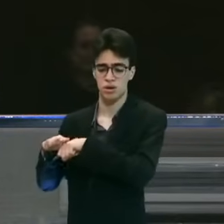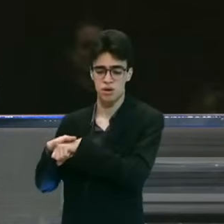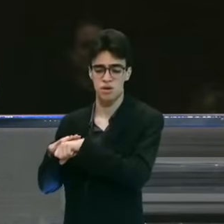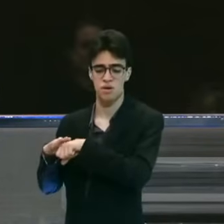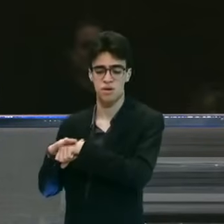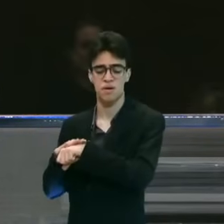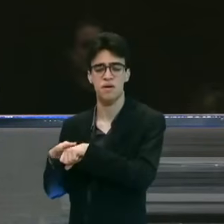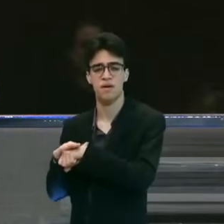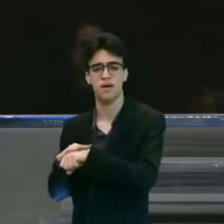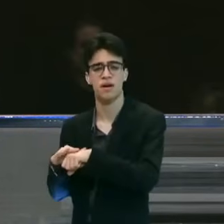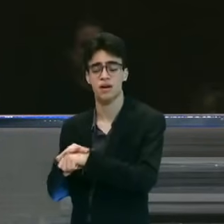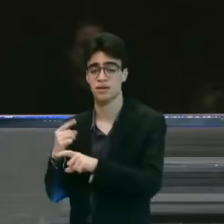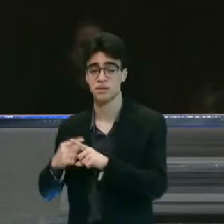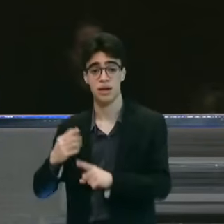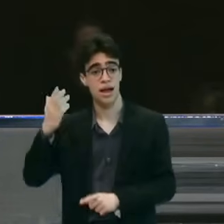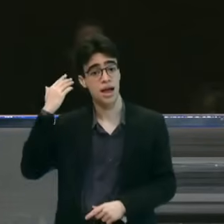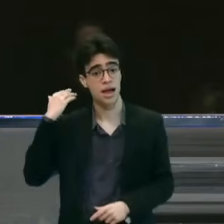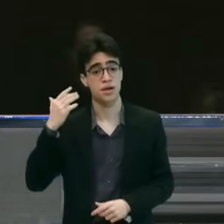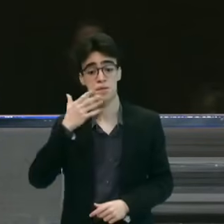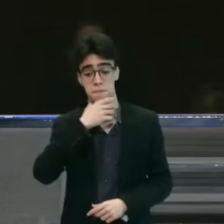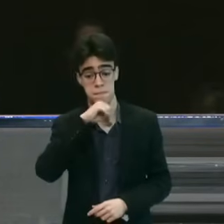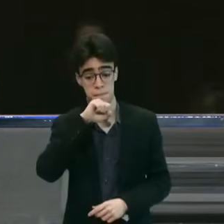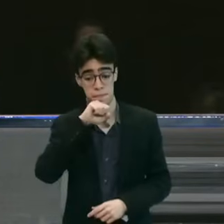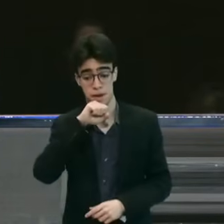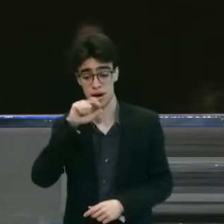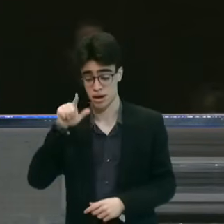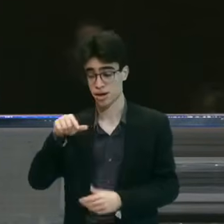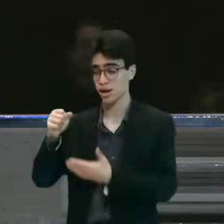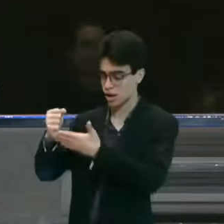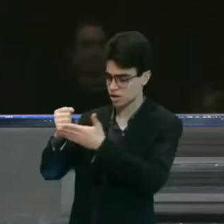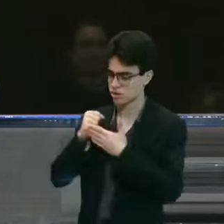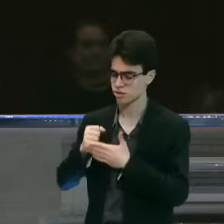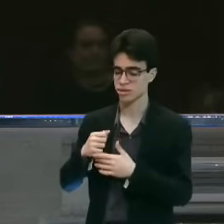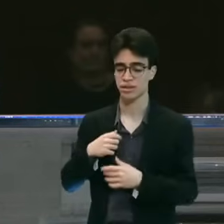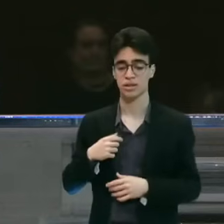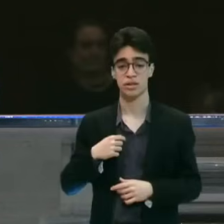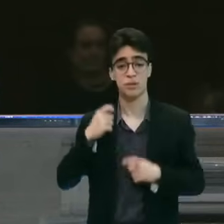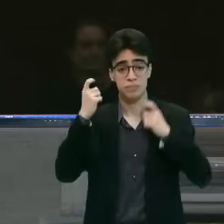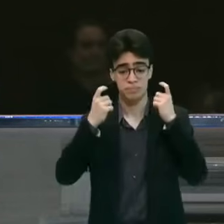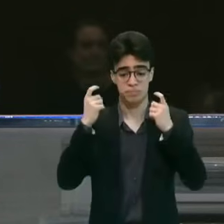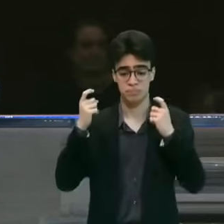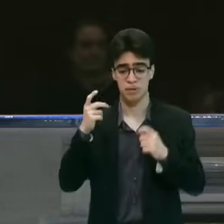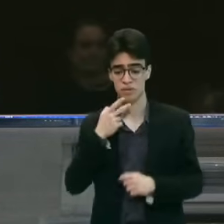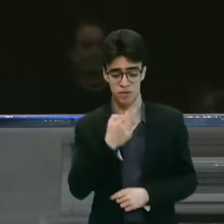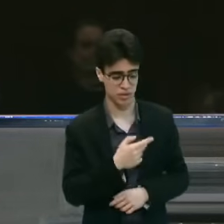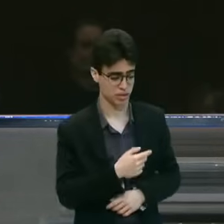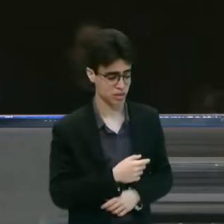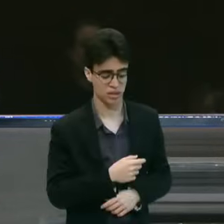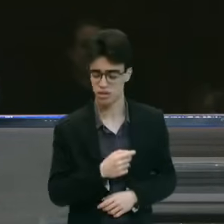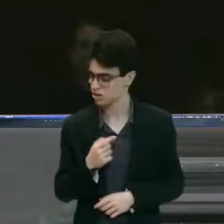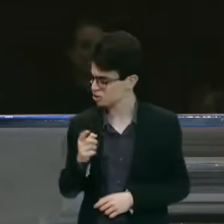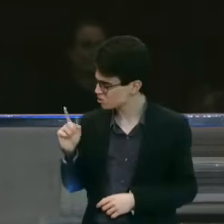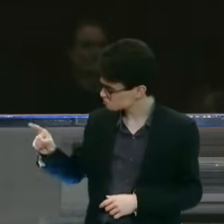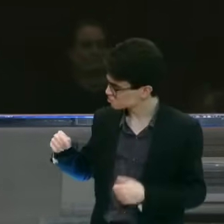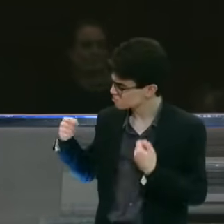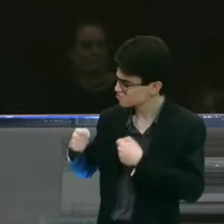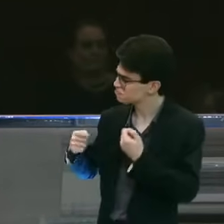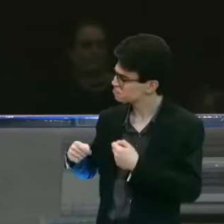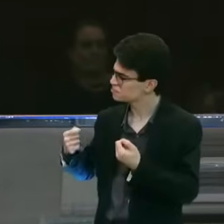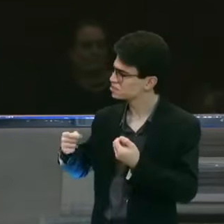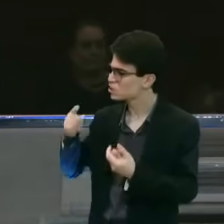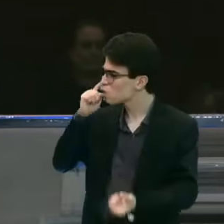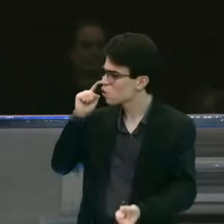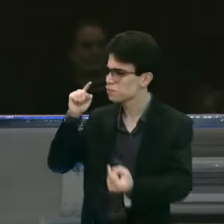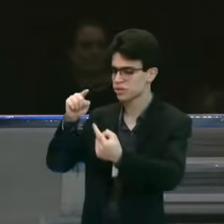naquela época papai ajudava financeiramente. Eu estava tão preocupado, eu disse, olha, você tem que seguir um rumo, tem que ter